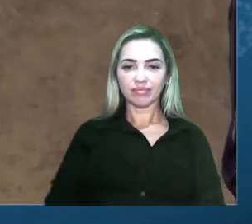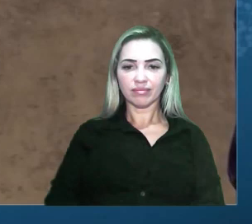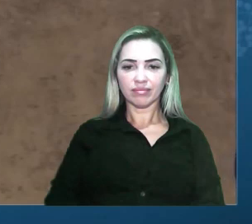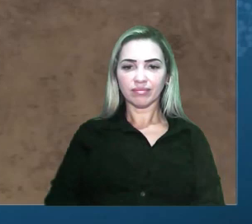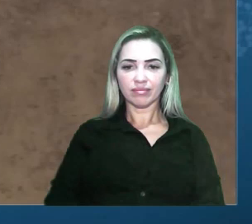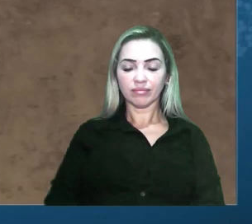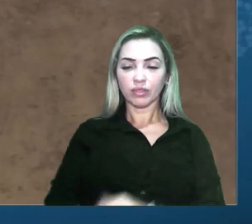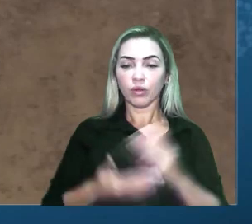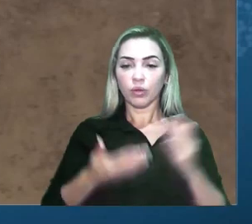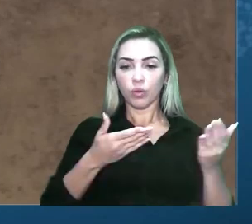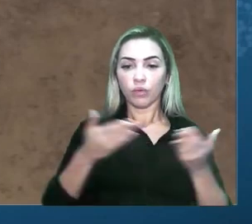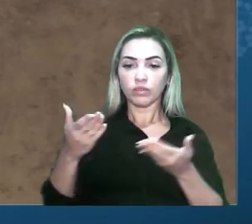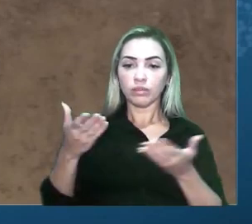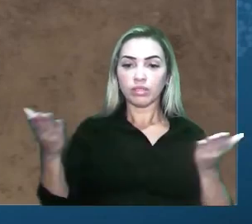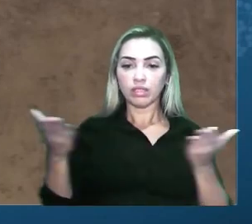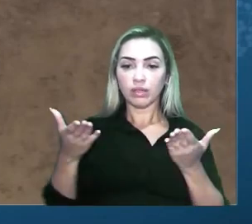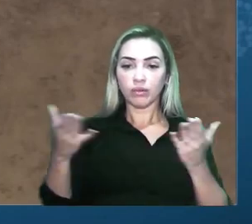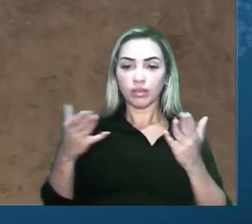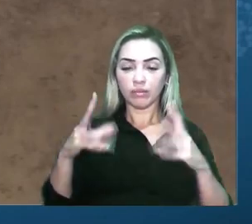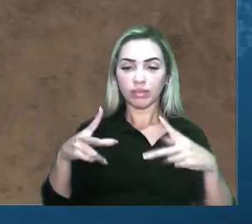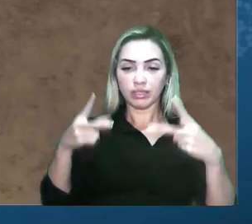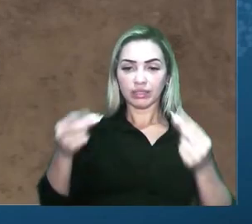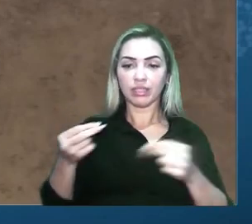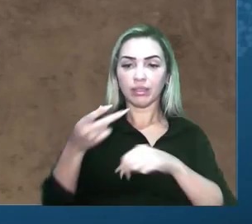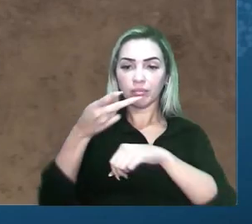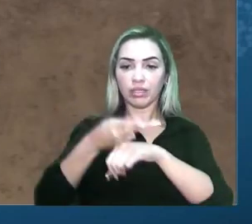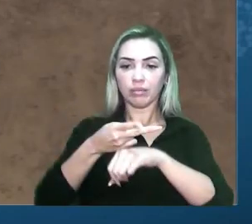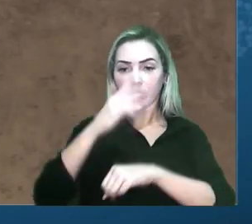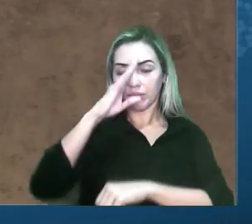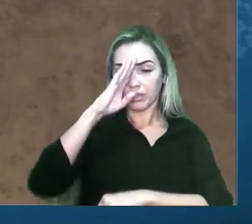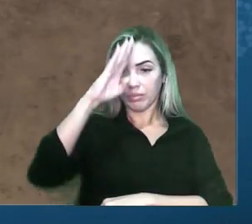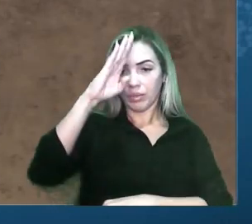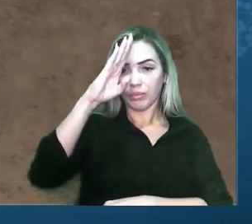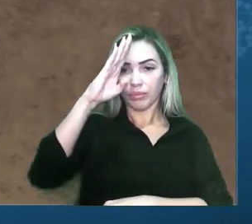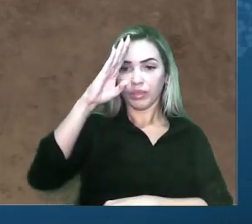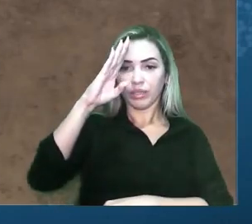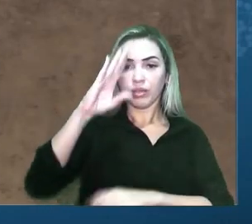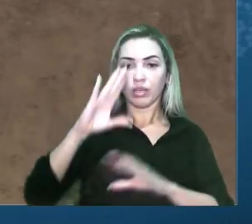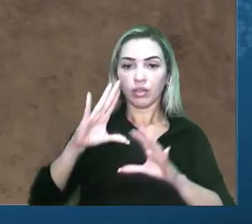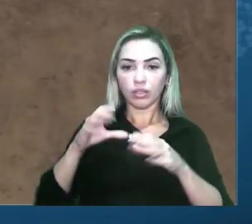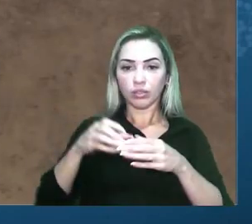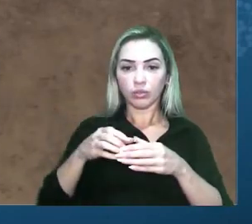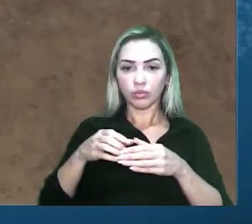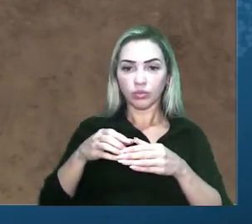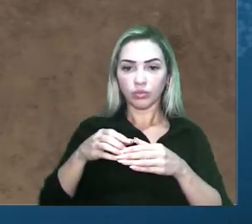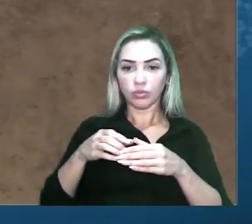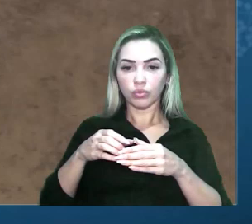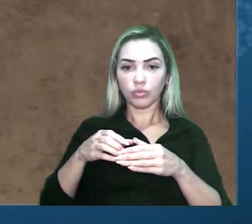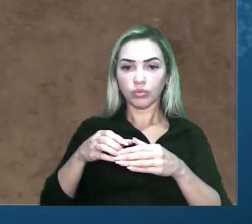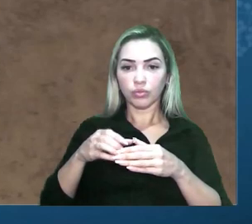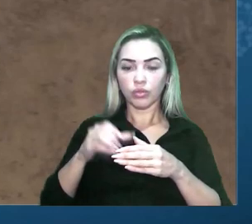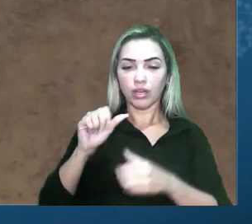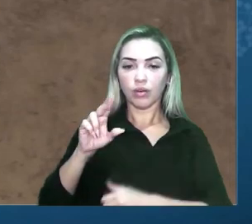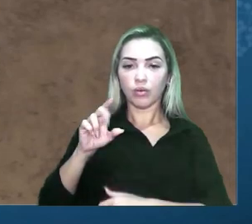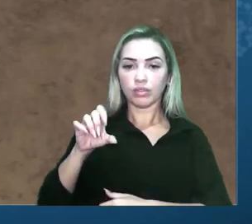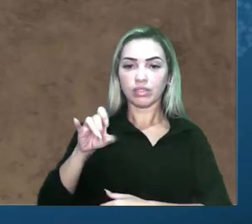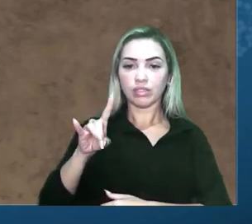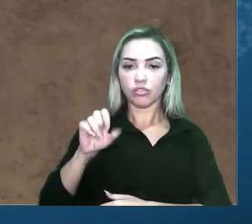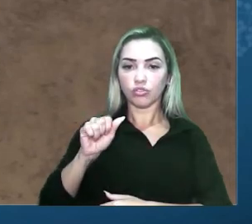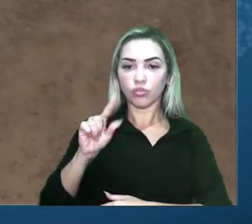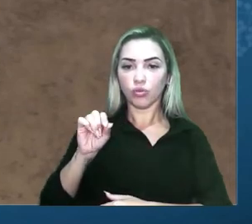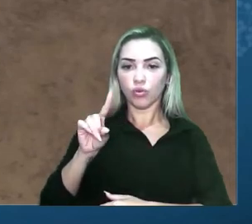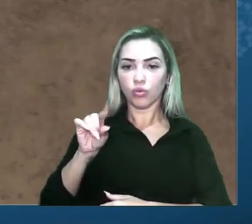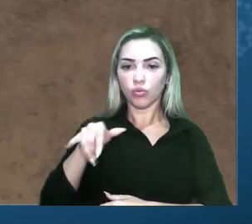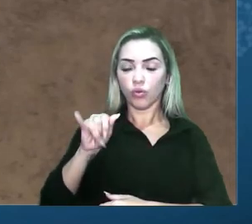Convidamos agora para a entrega do prêmio principal. Categoria Alcides Godoy, o vice-diretor